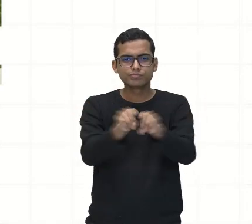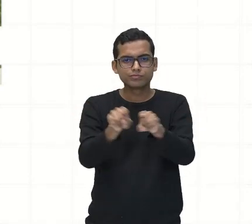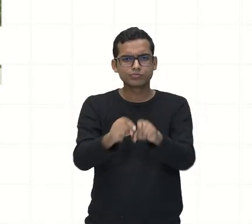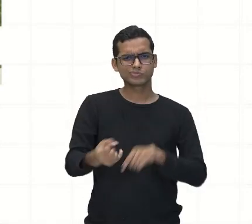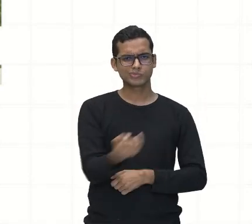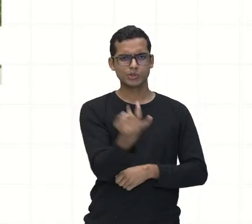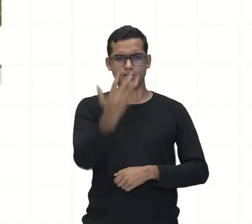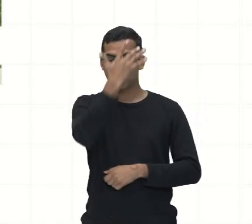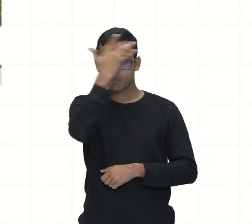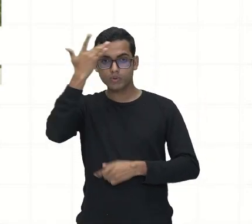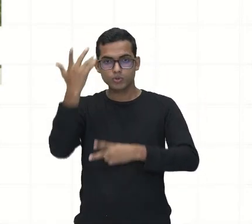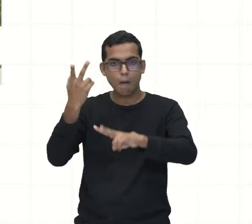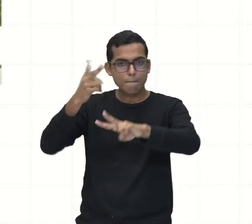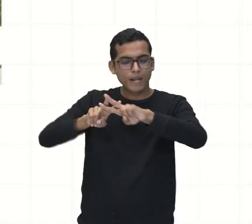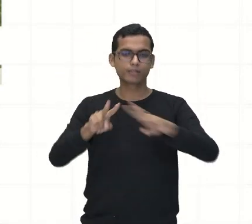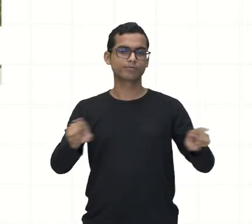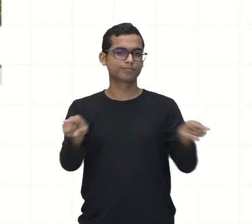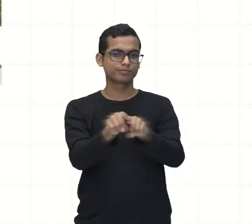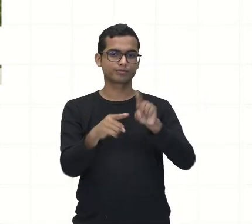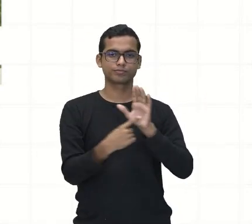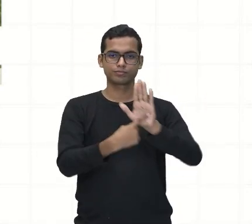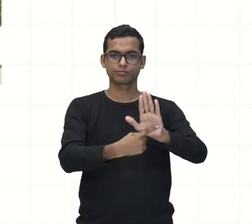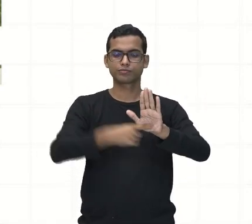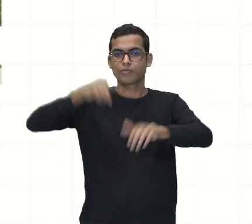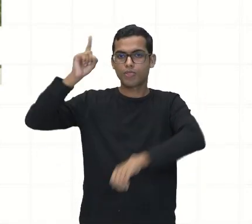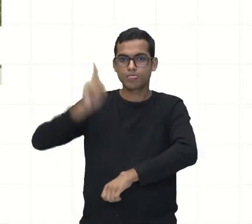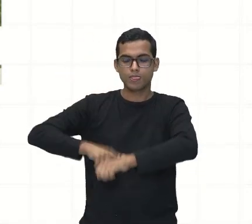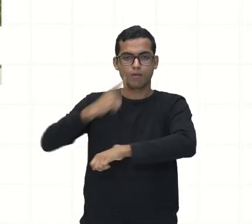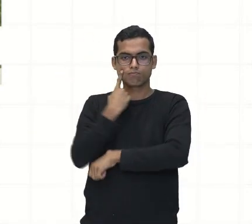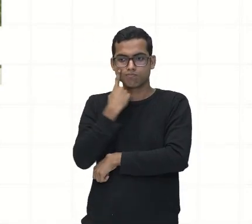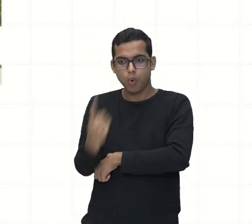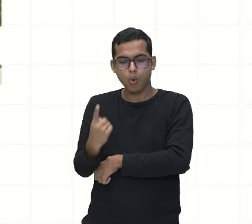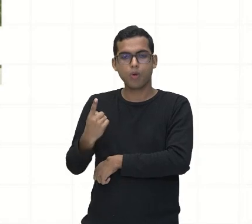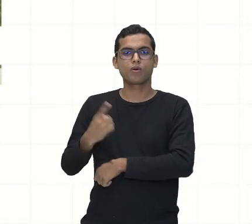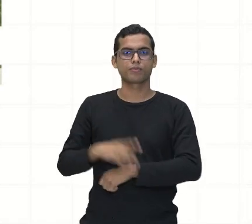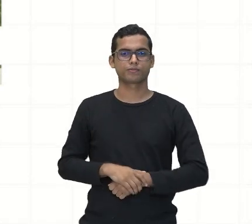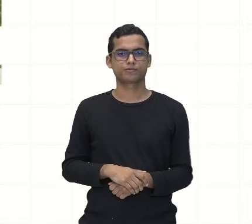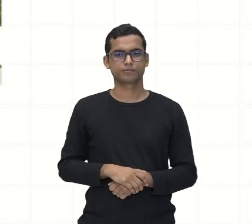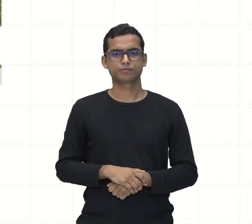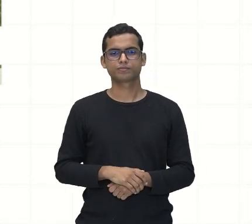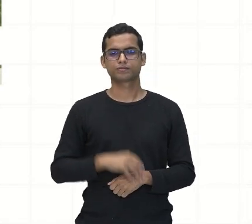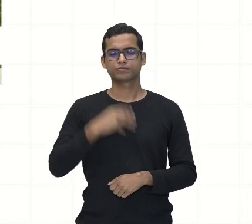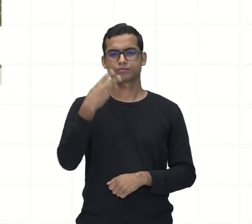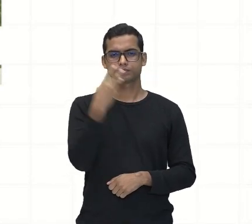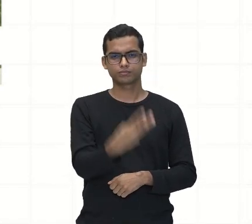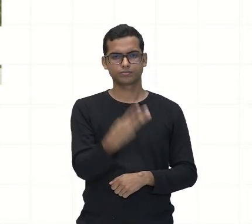de prisões, né, em flagrantes, que é em torno de